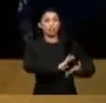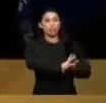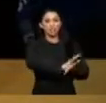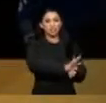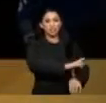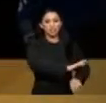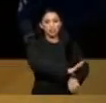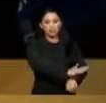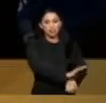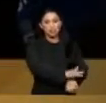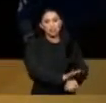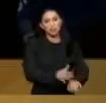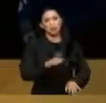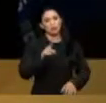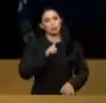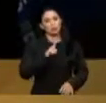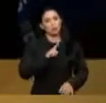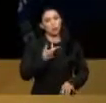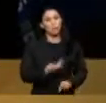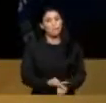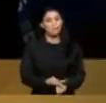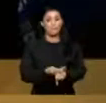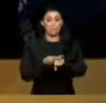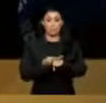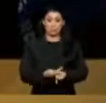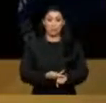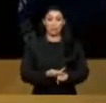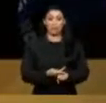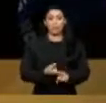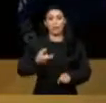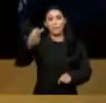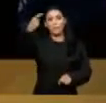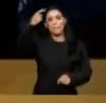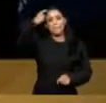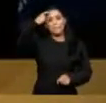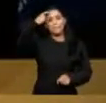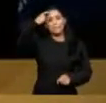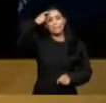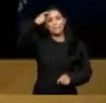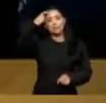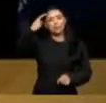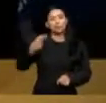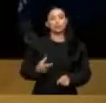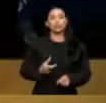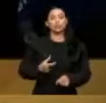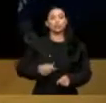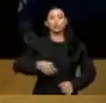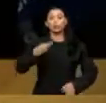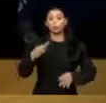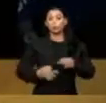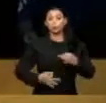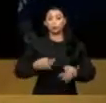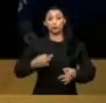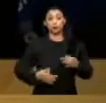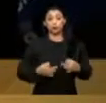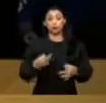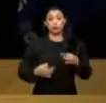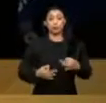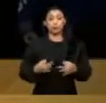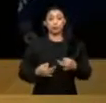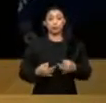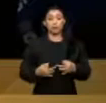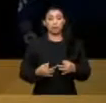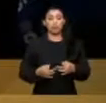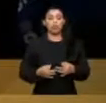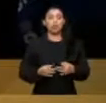recentemente condecorada na categoria Mentes Jurídicas, com o MIPAD, a